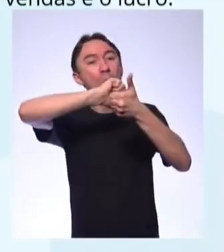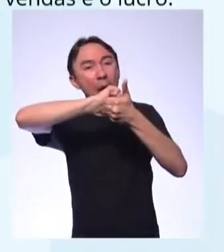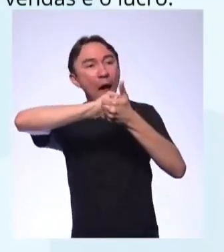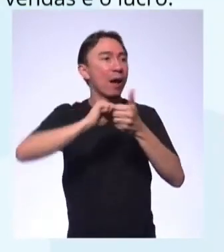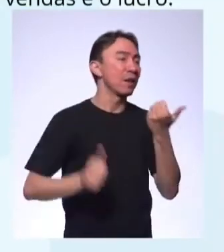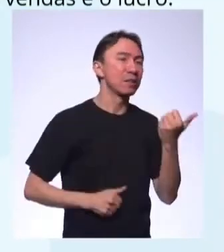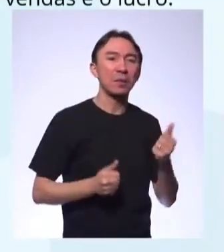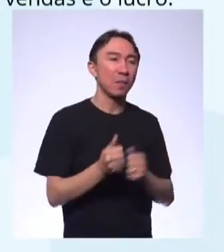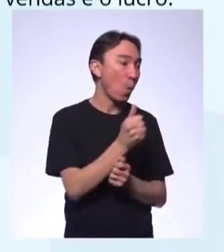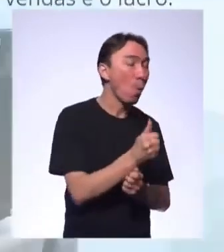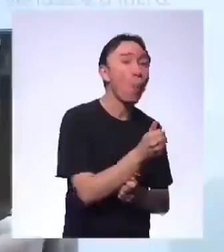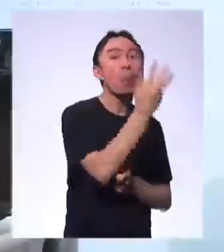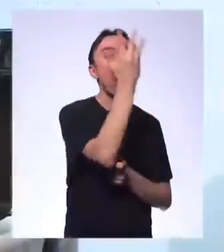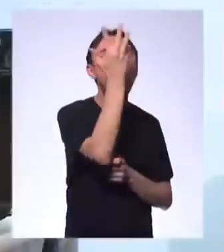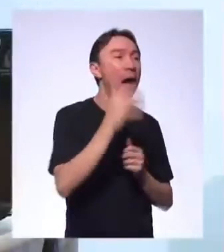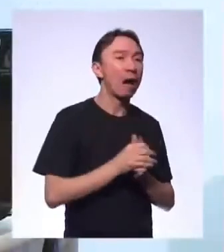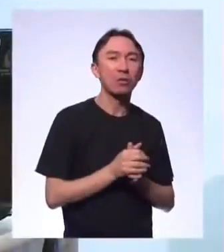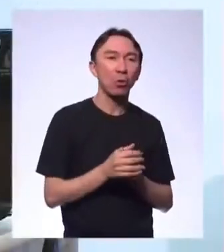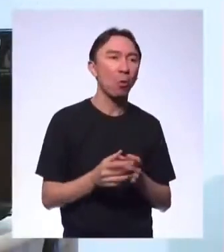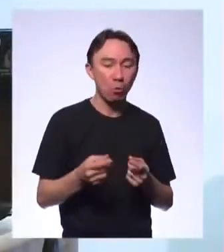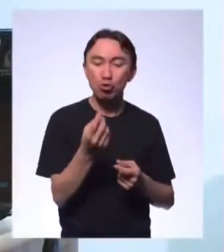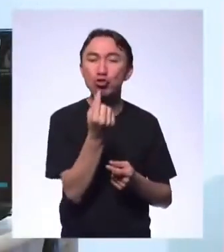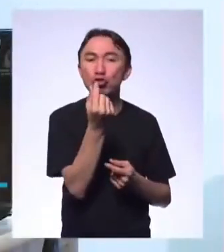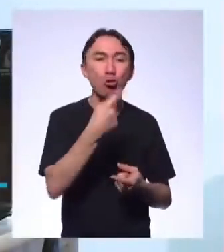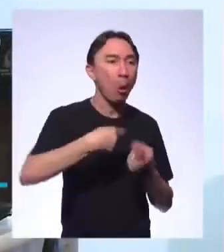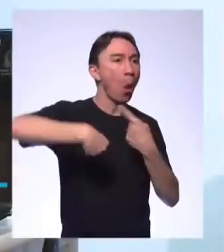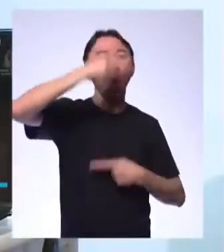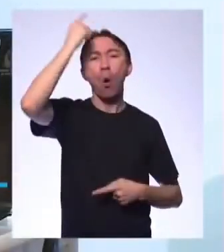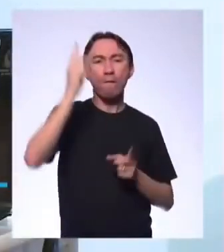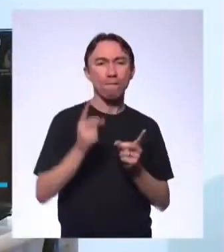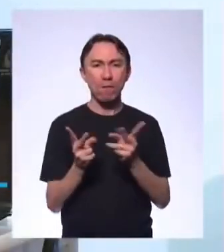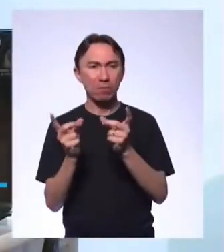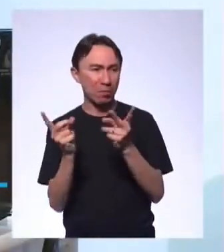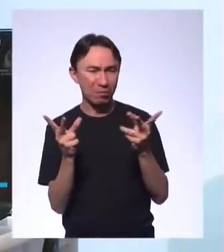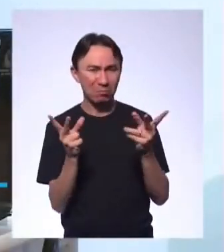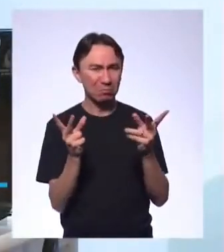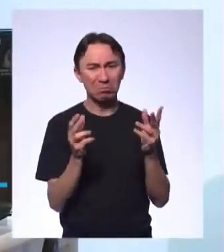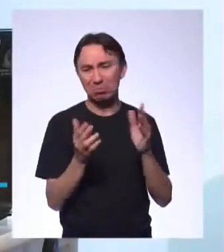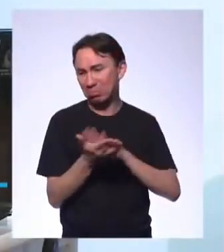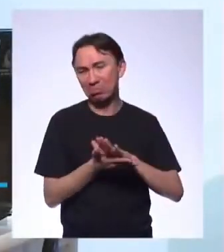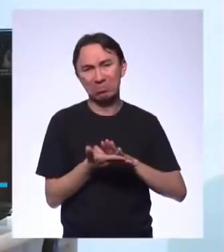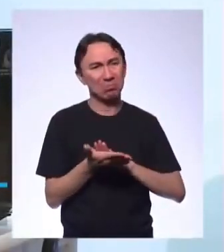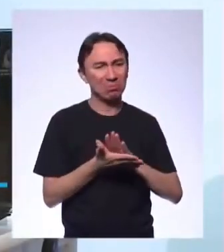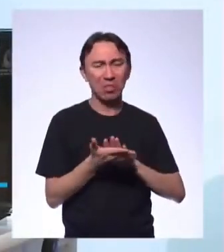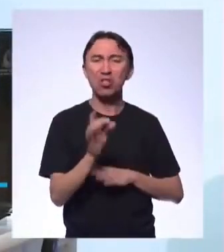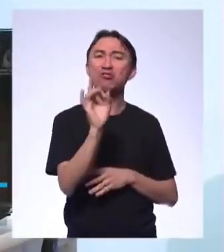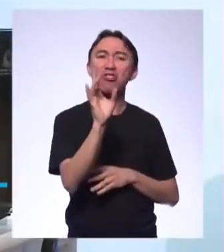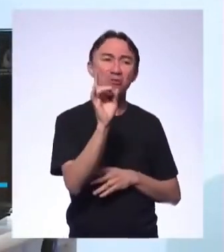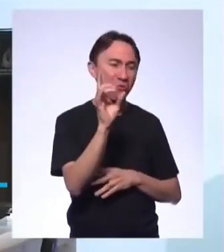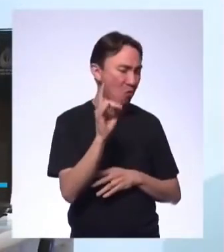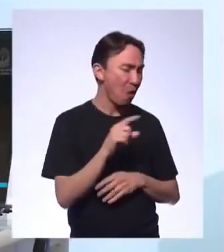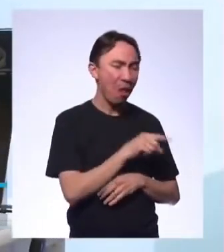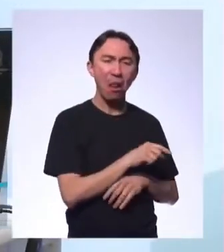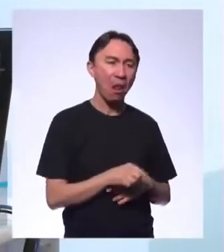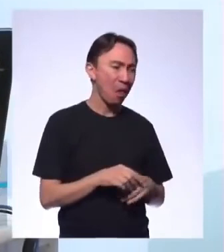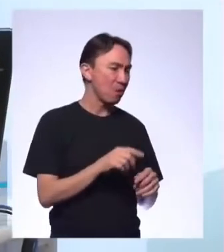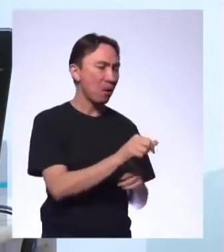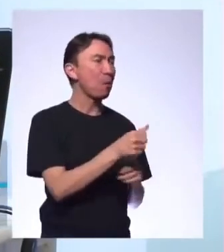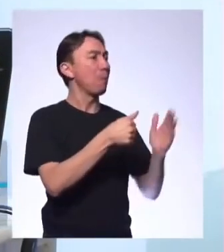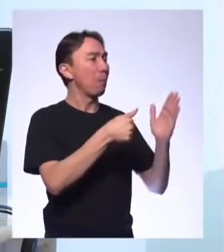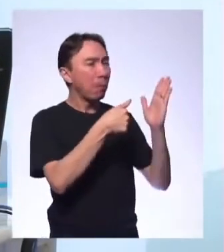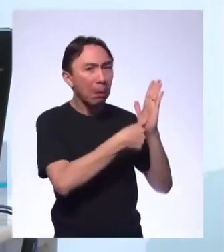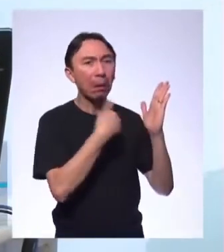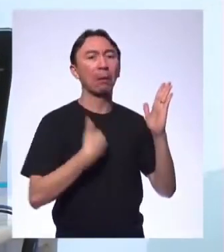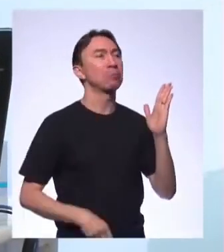lucro, nem a etapa de produção. Ele só sabe operar a máquina, né? Ele mal sabe como a máquina funciona. Então, ele opera